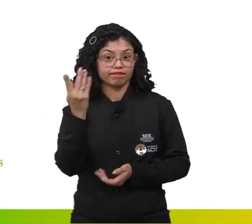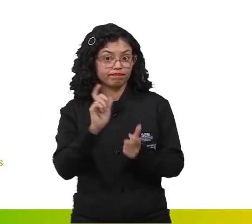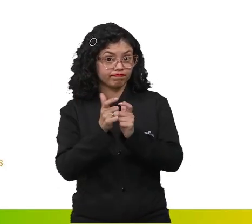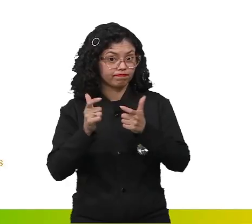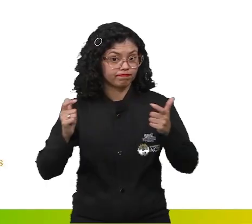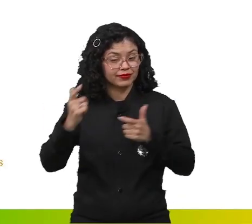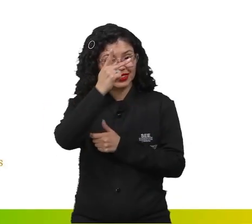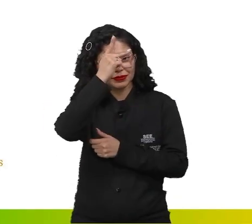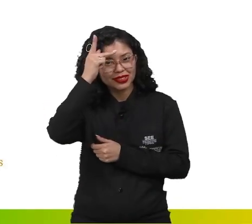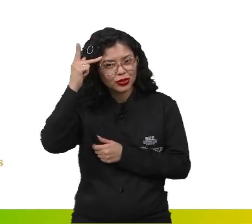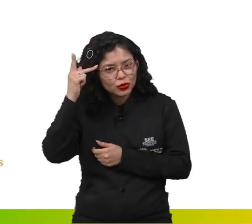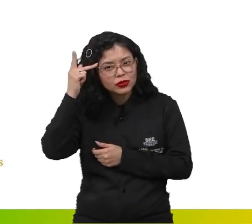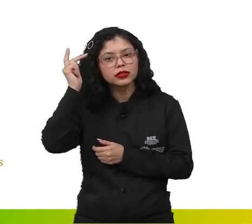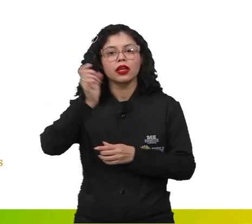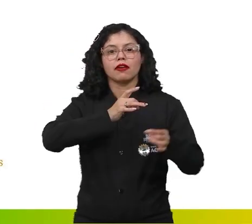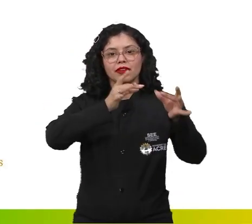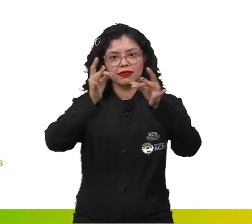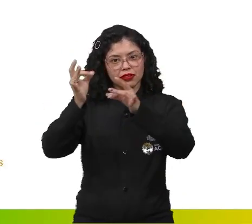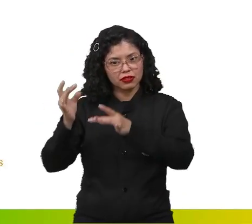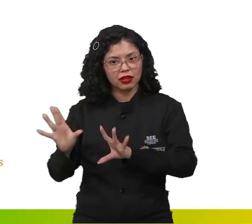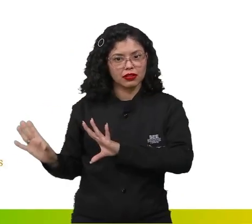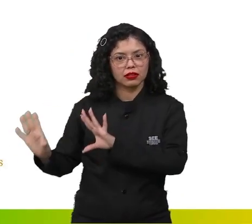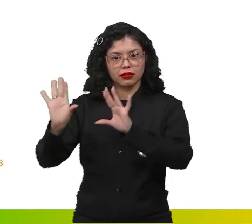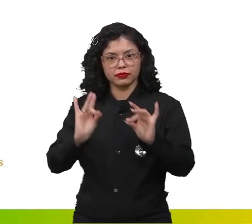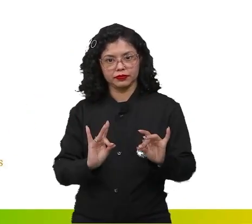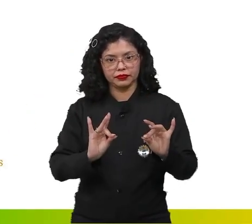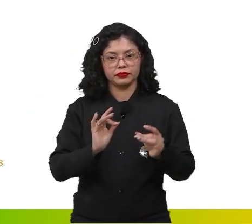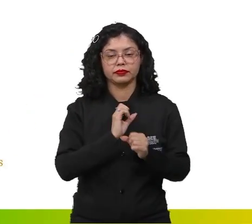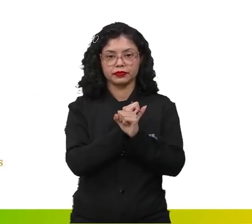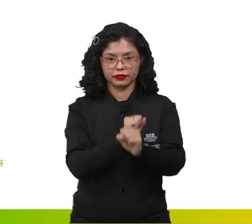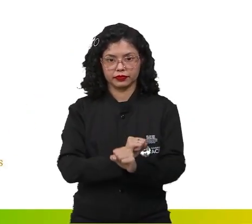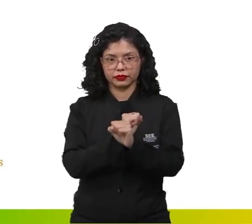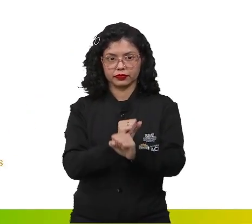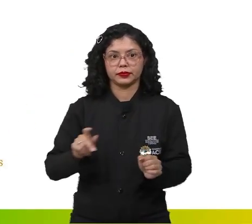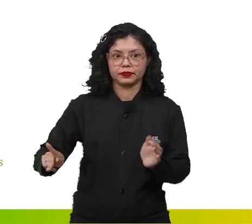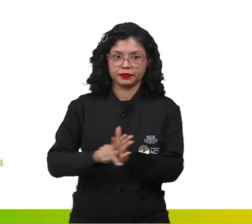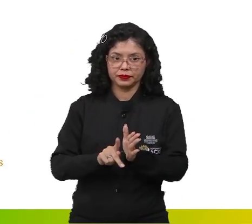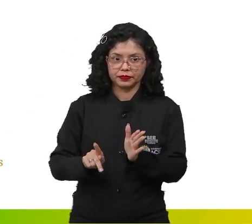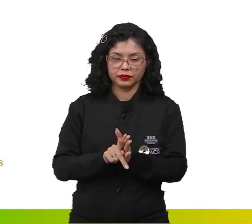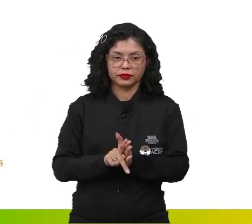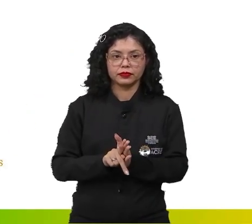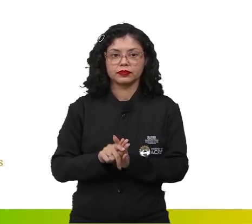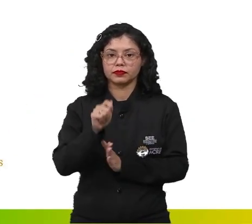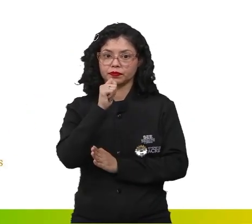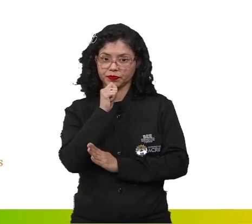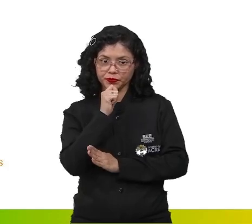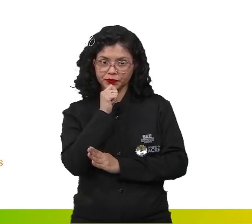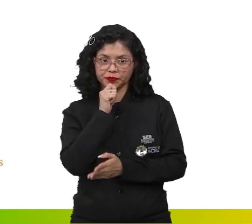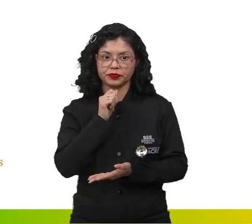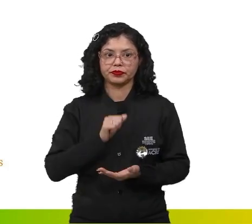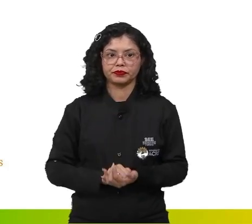de pessoas que foram trazidas escravos aqui para a América, pessoal.